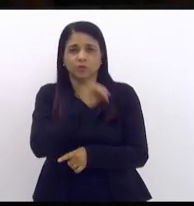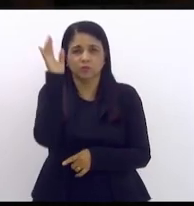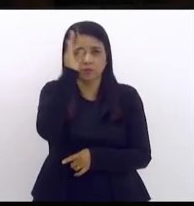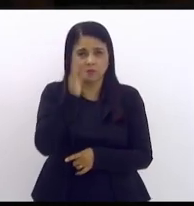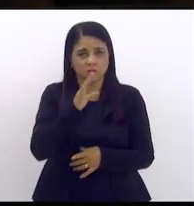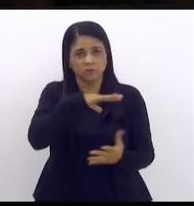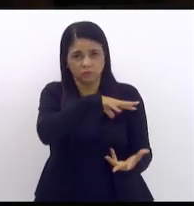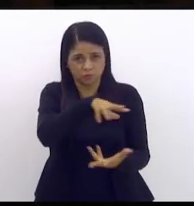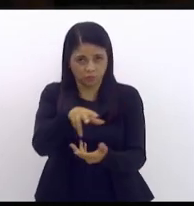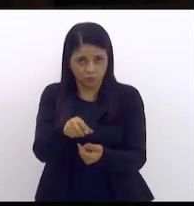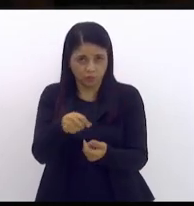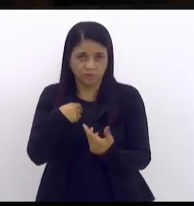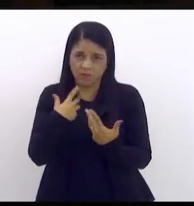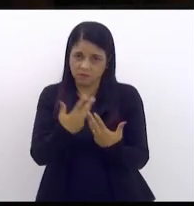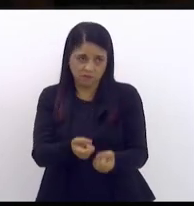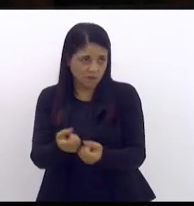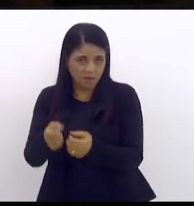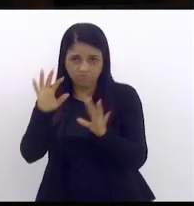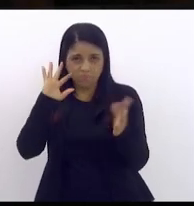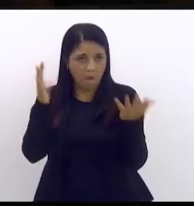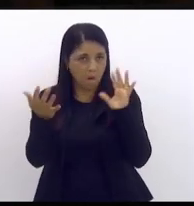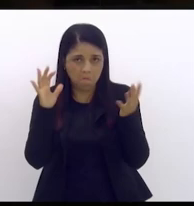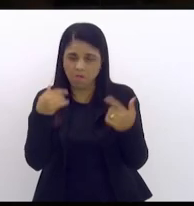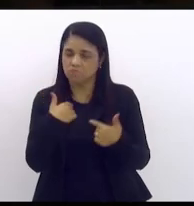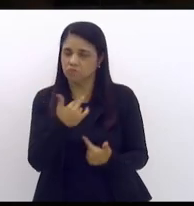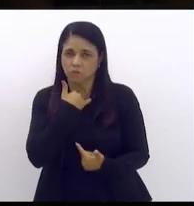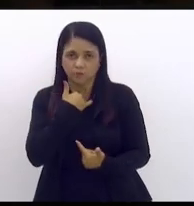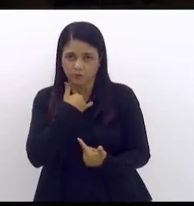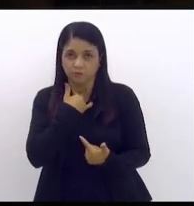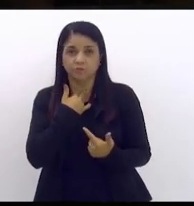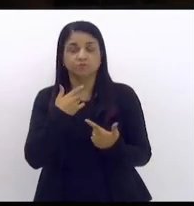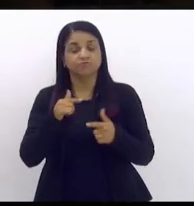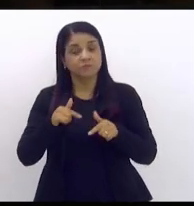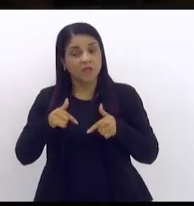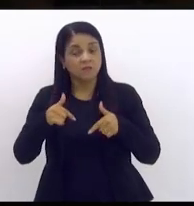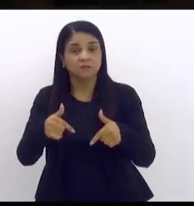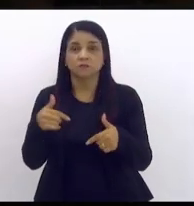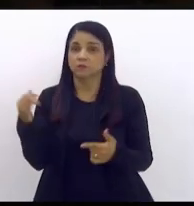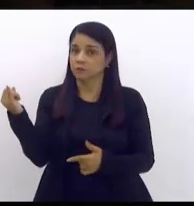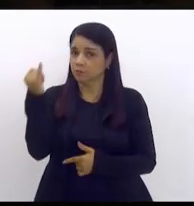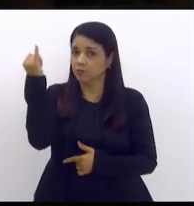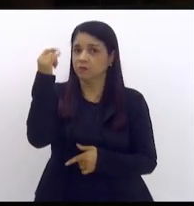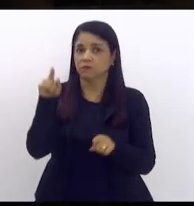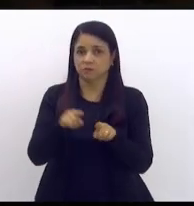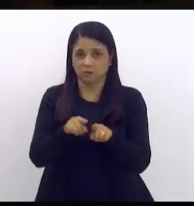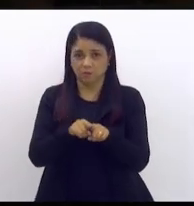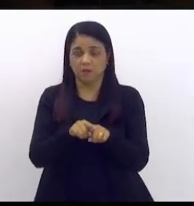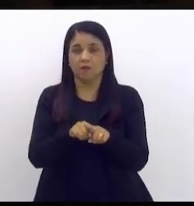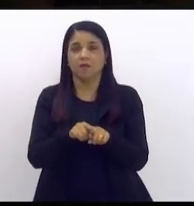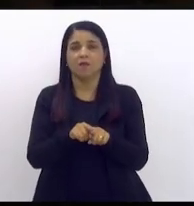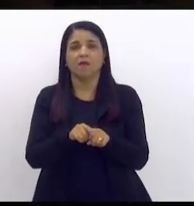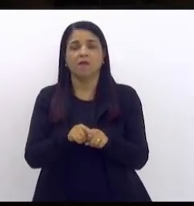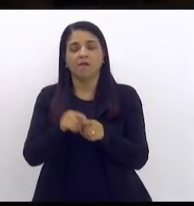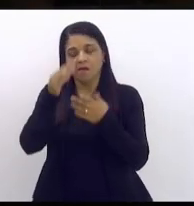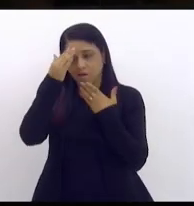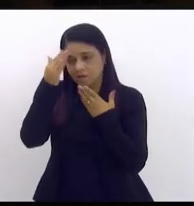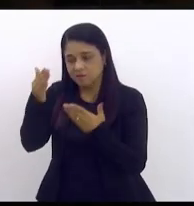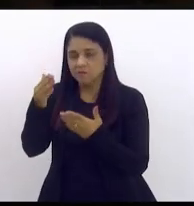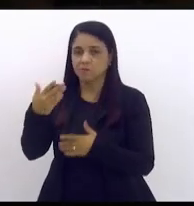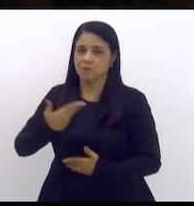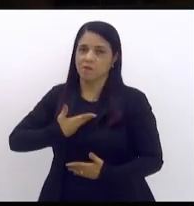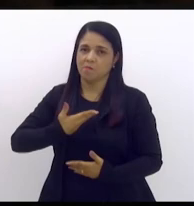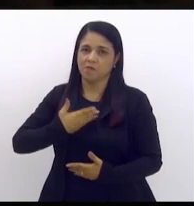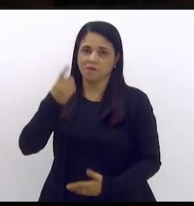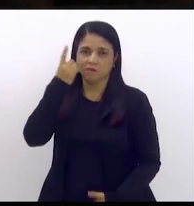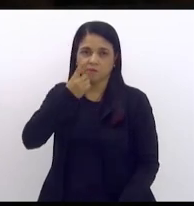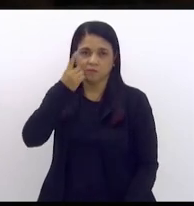no mundo. E aí, a partir disso, a gente também fez uma ação muito importante, aí deixo o agradecimento à companheira Verônica Lima, do